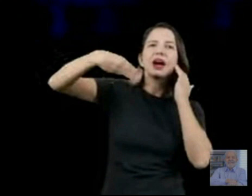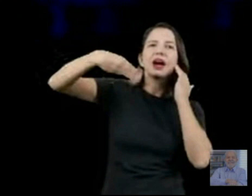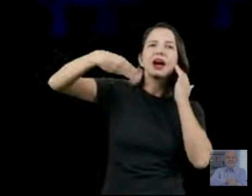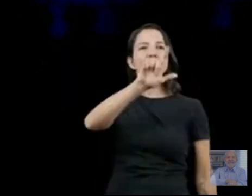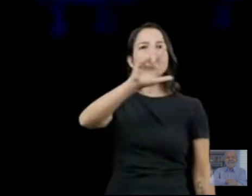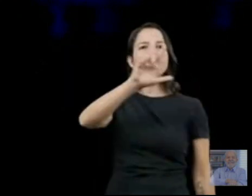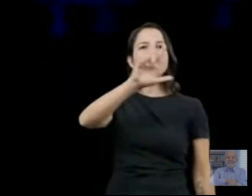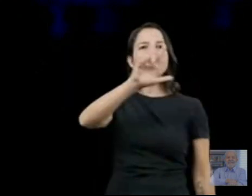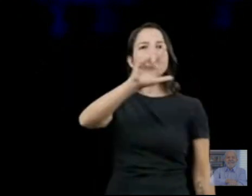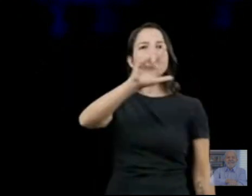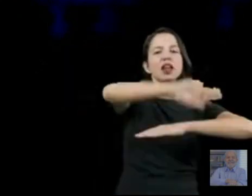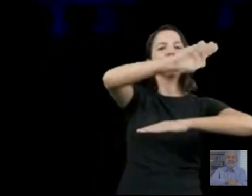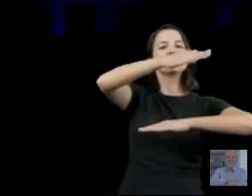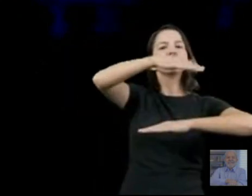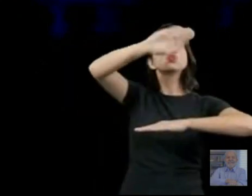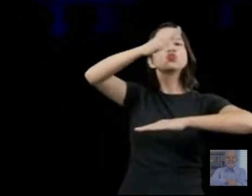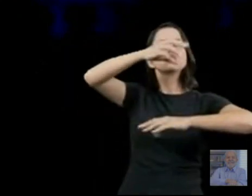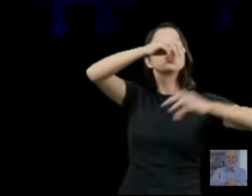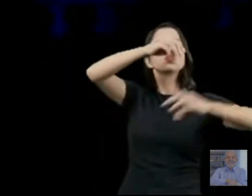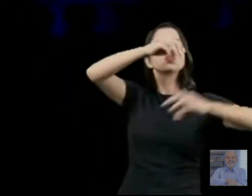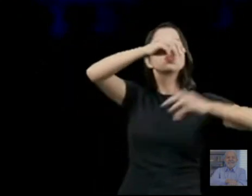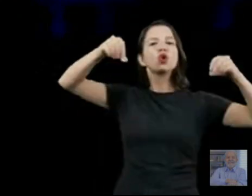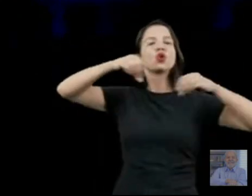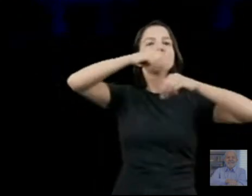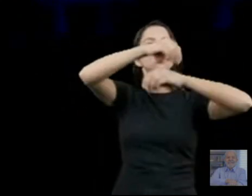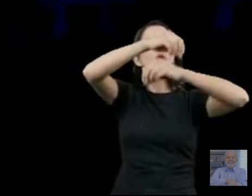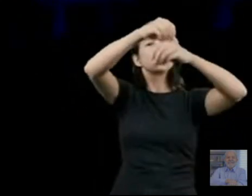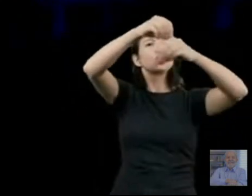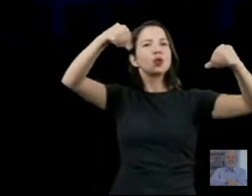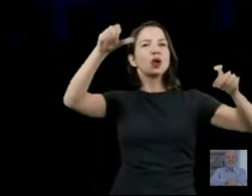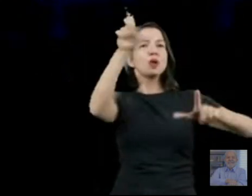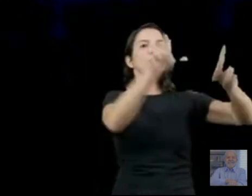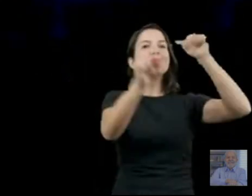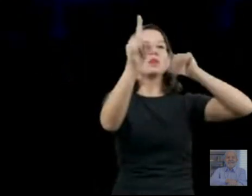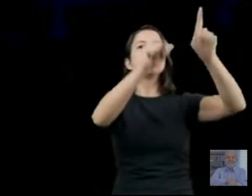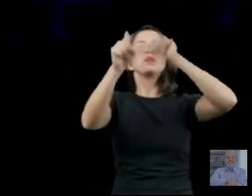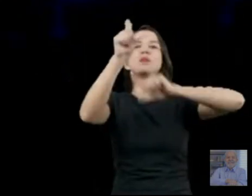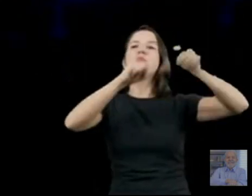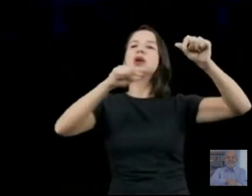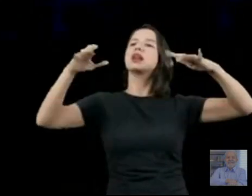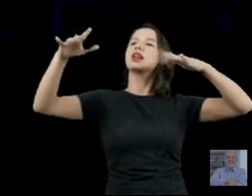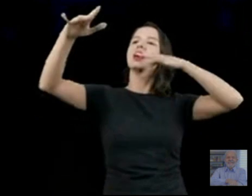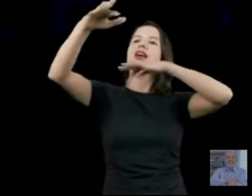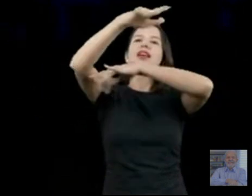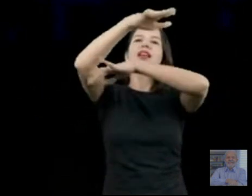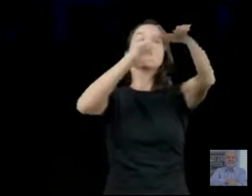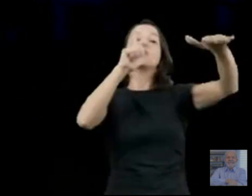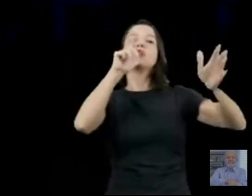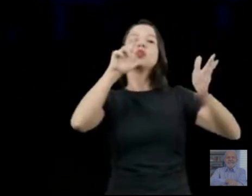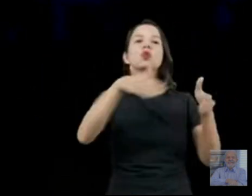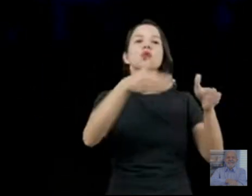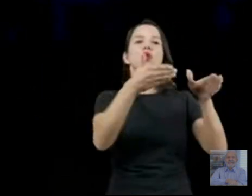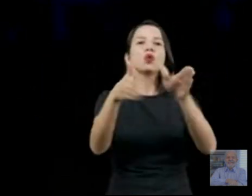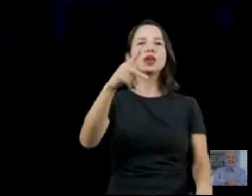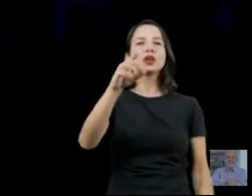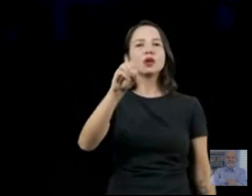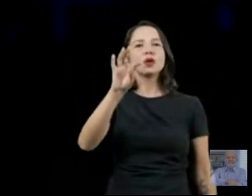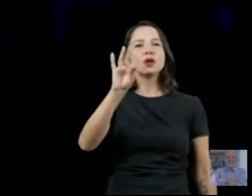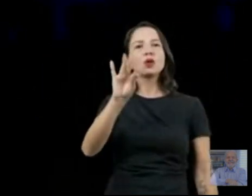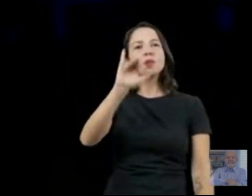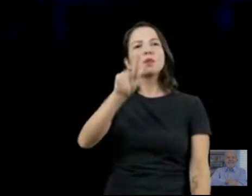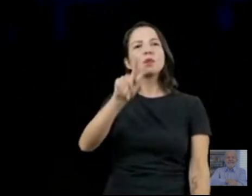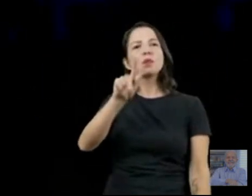a estrela, sobretudo, no Rio Grande Potiguar. E a Paraíba, guerreira, a